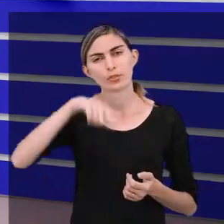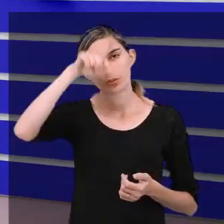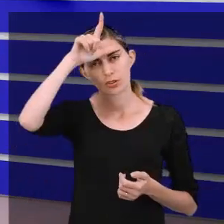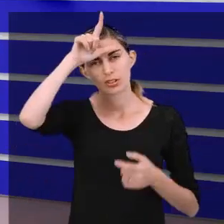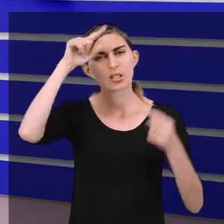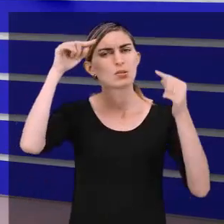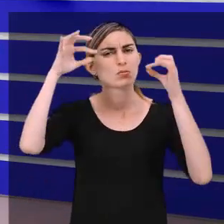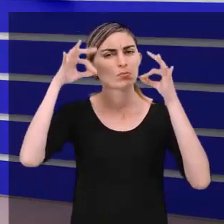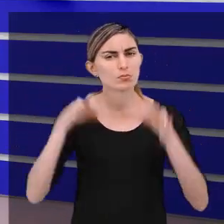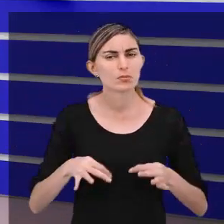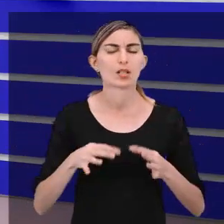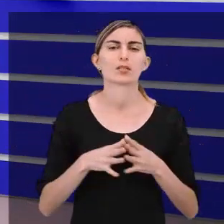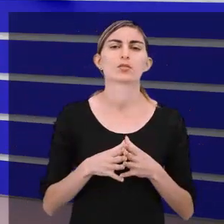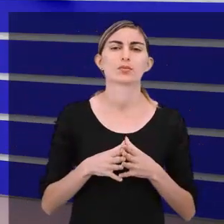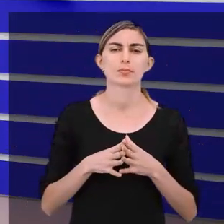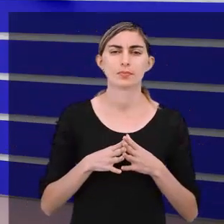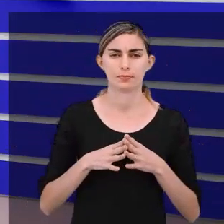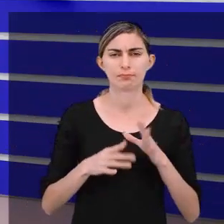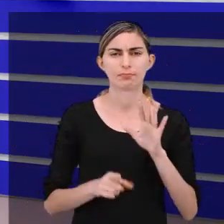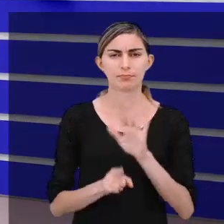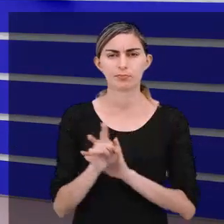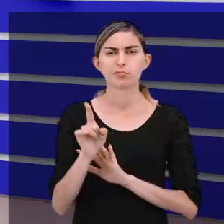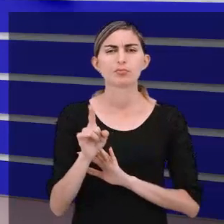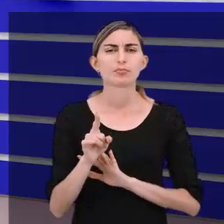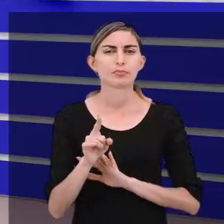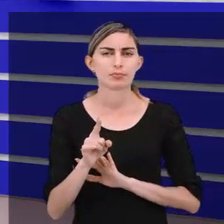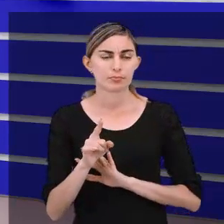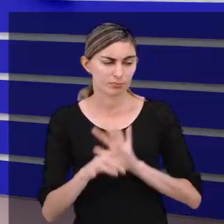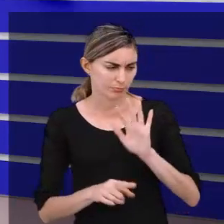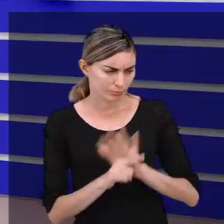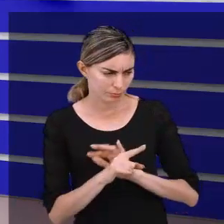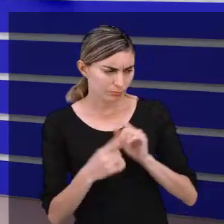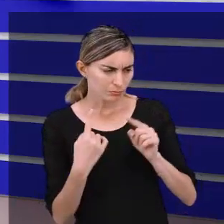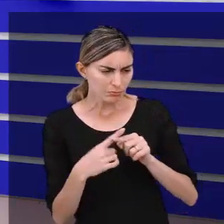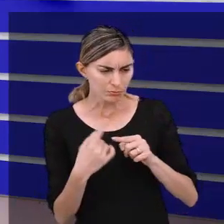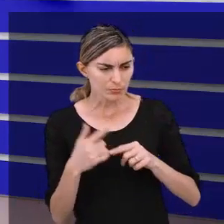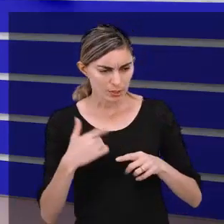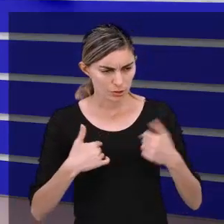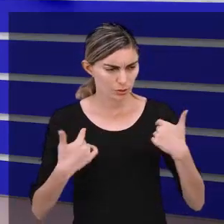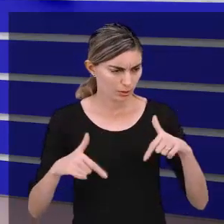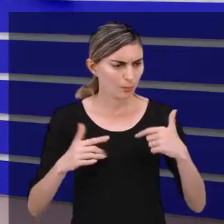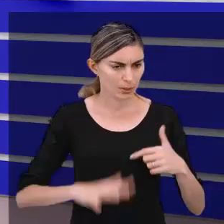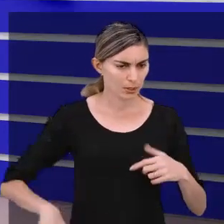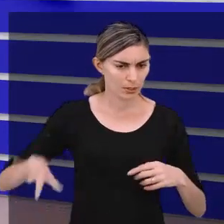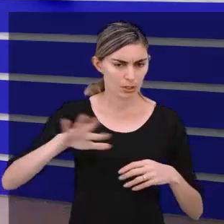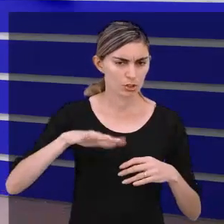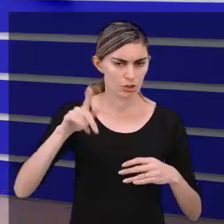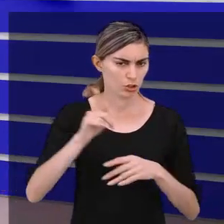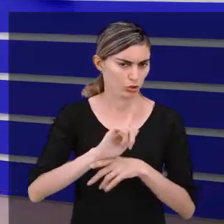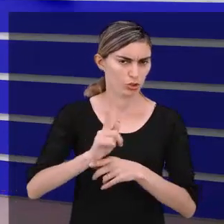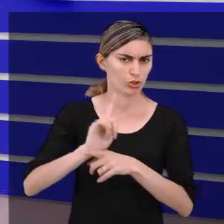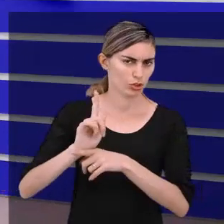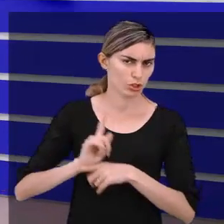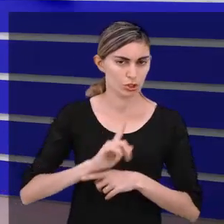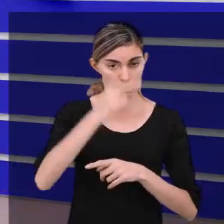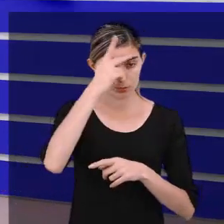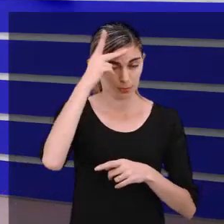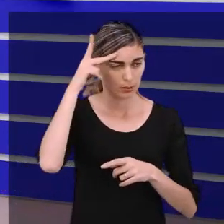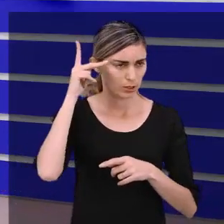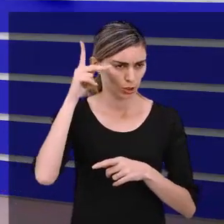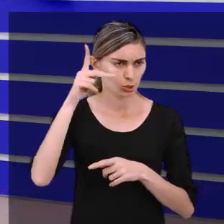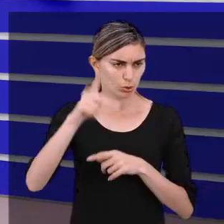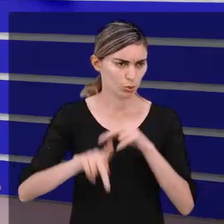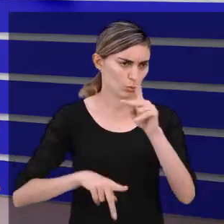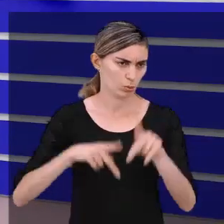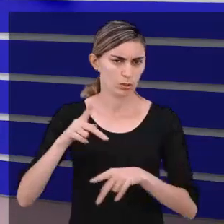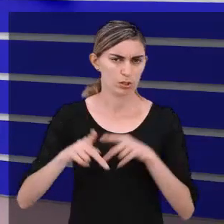ideal? Interessante a pergunta, porque a gente trabalha nessa área de gestão de pessoas,